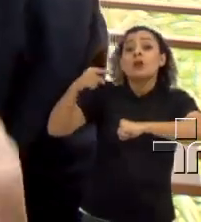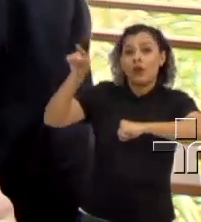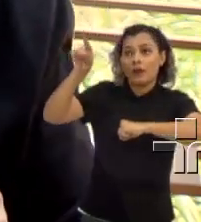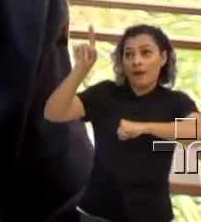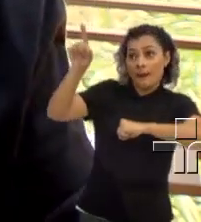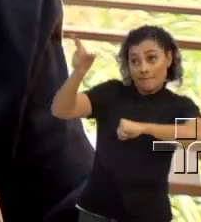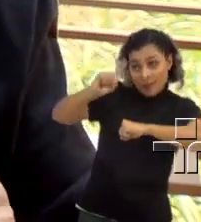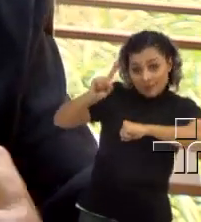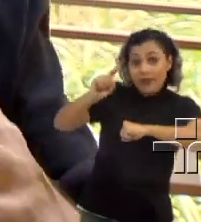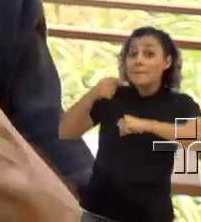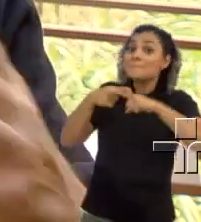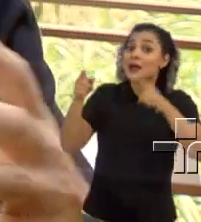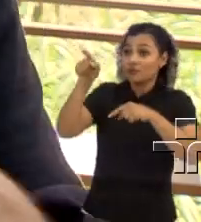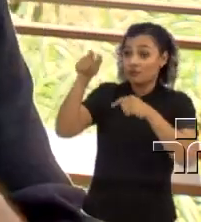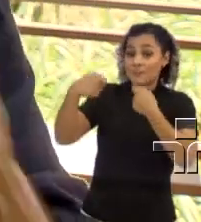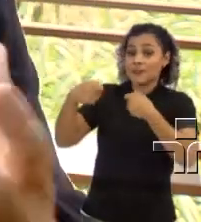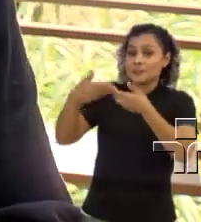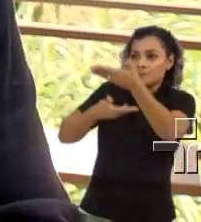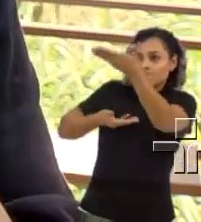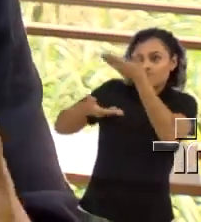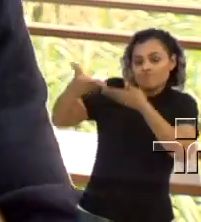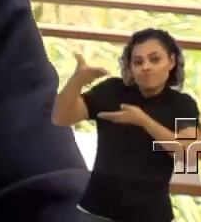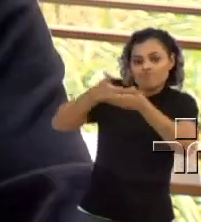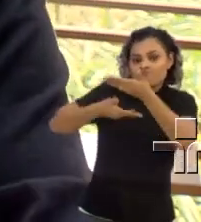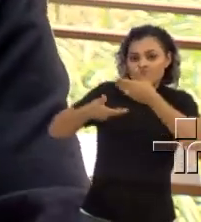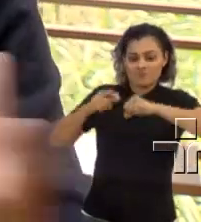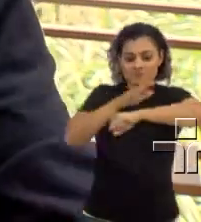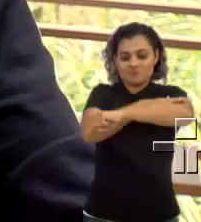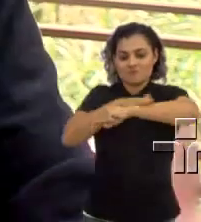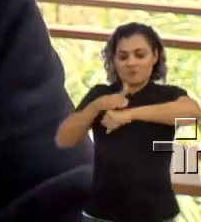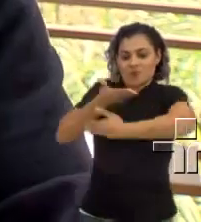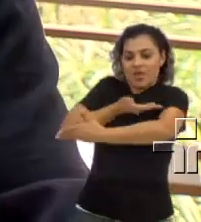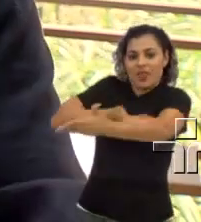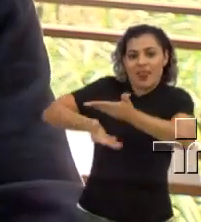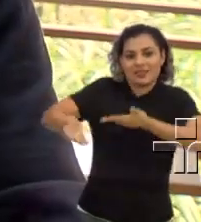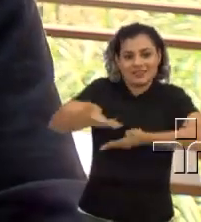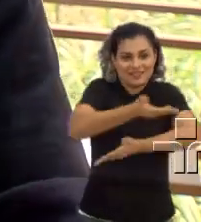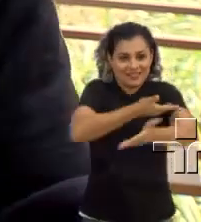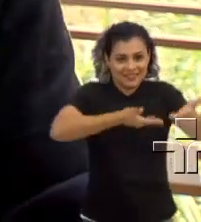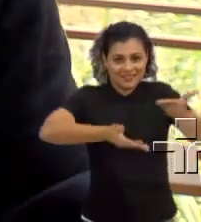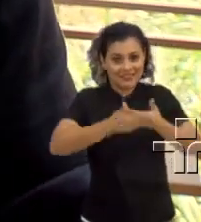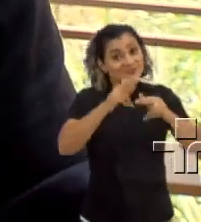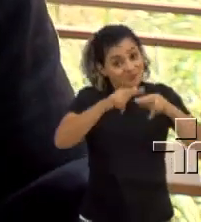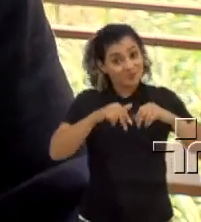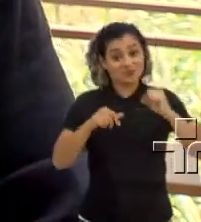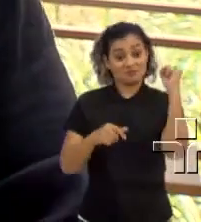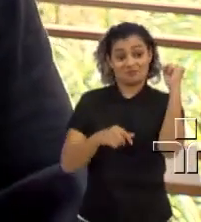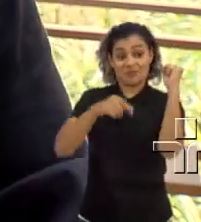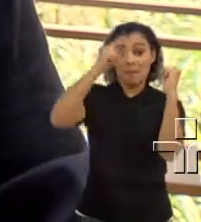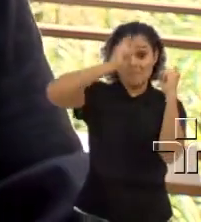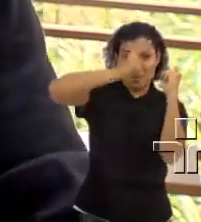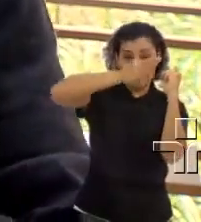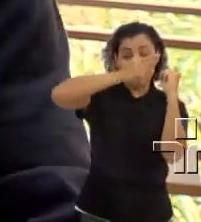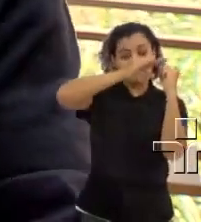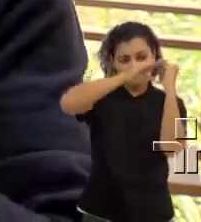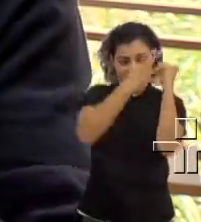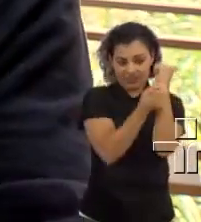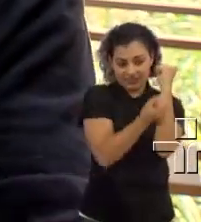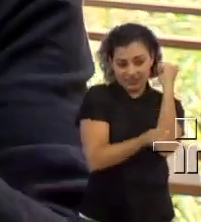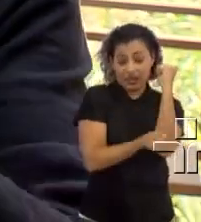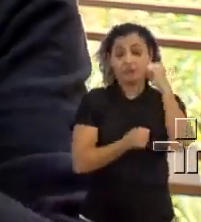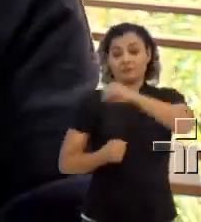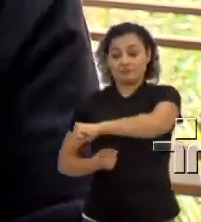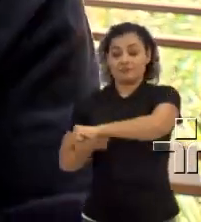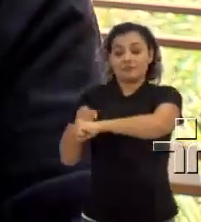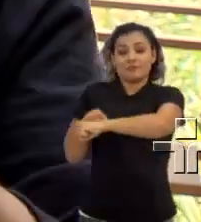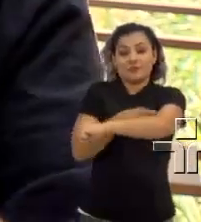temem a autoridade. Então, eles têm uma naturalidade para trabalhar e para trocar informação que nós não tínhamos no século XX. Uhum. A gente